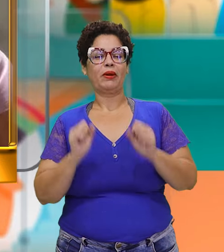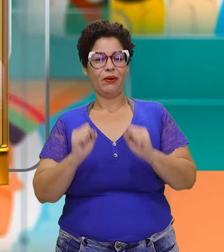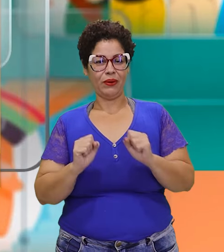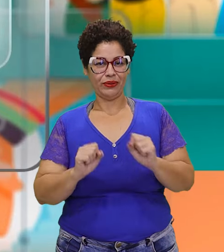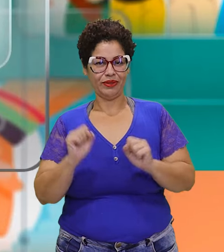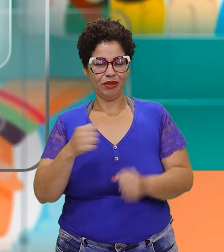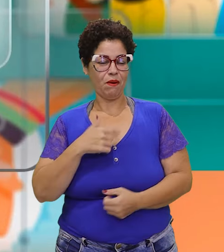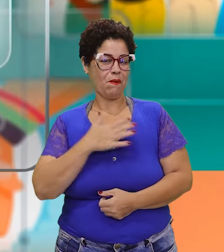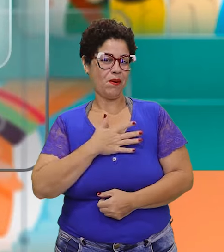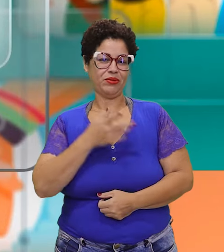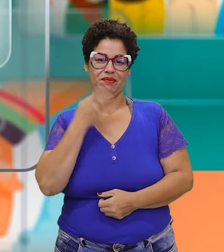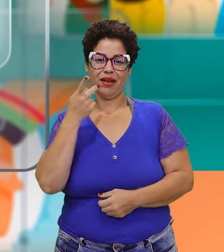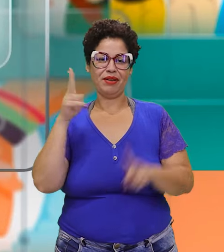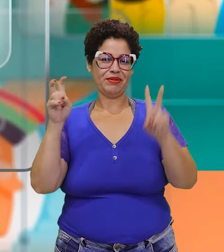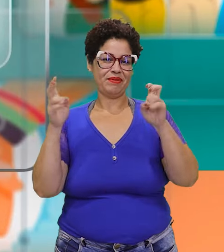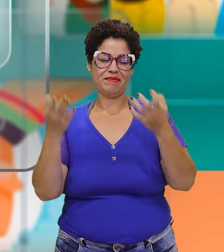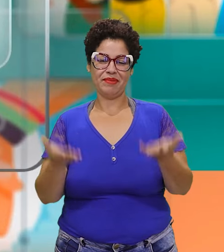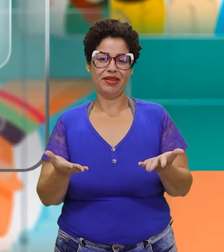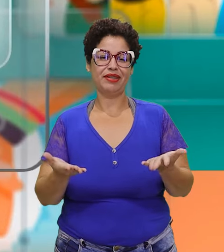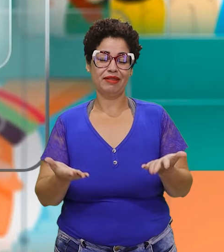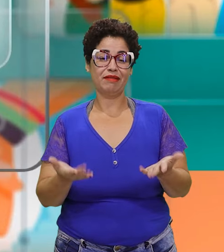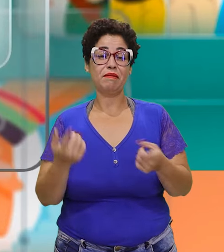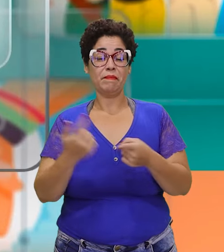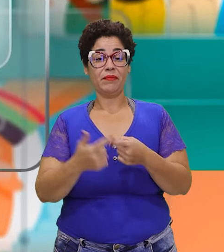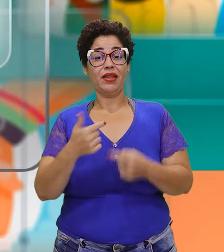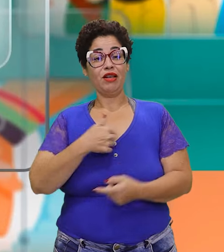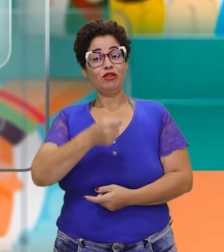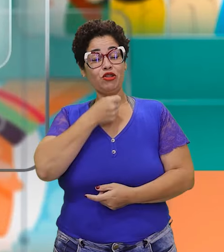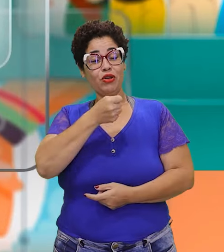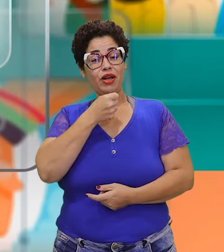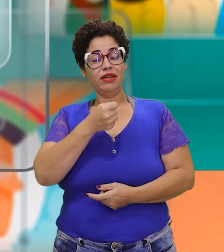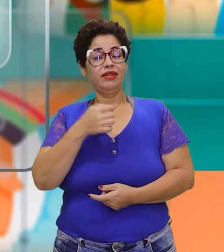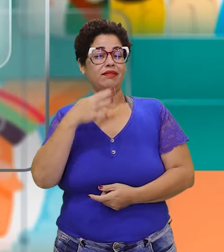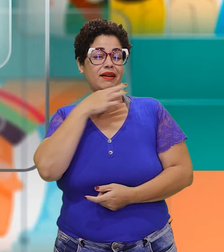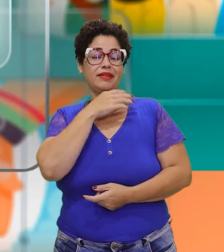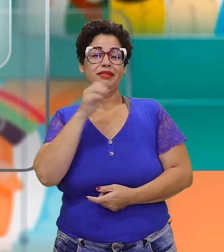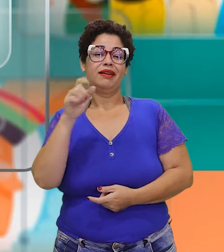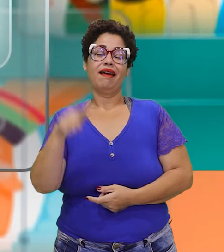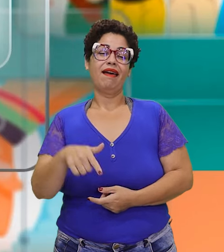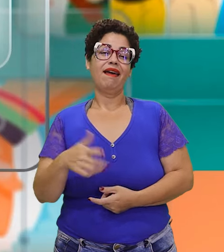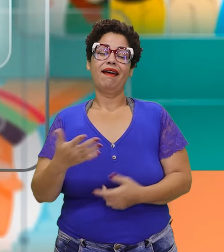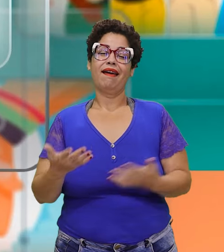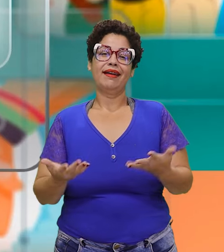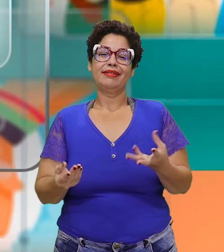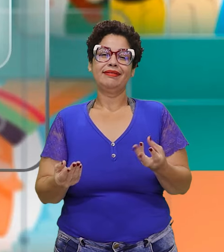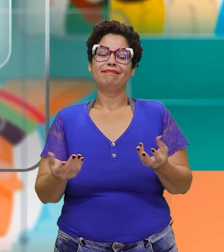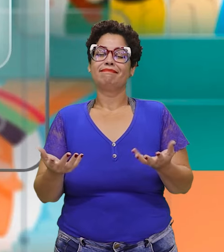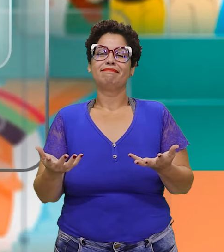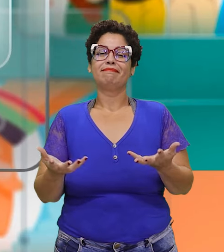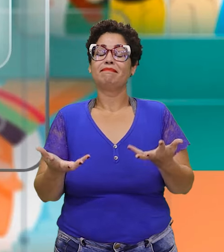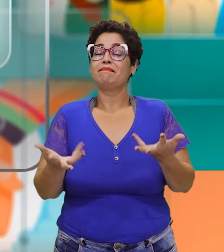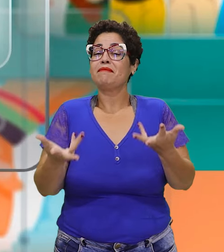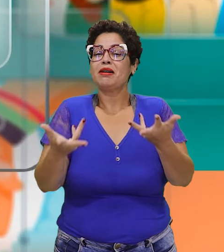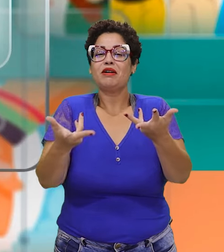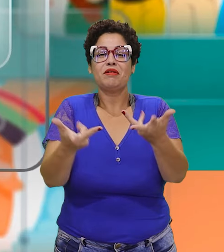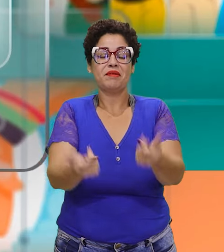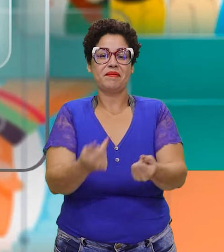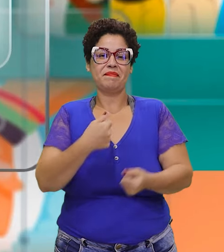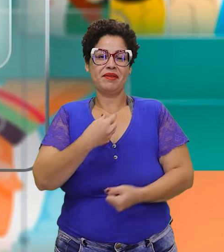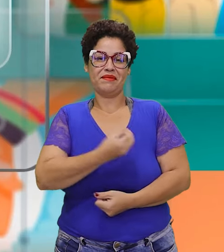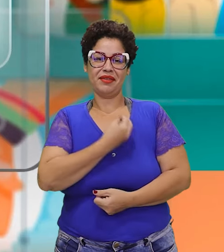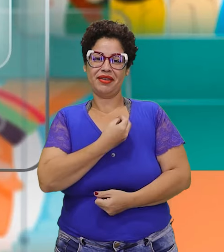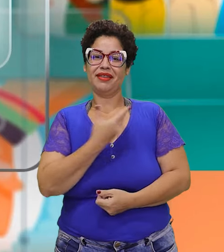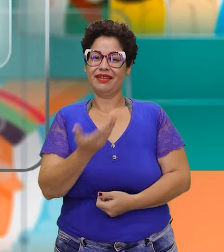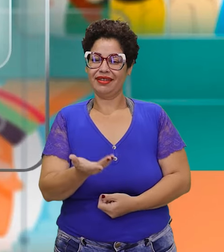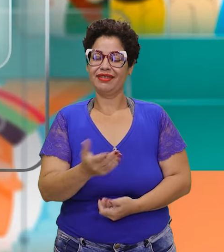Posso sim. Eu adoro falar sobre isso porque ser jornalista eu acho que é assim a grandiosidade da minha